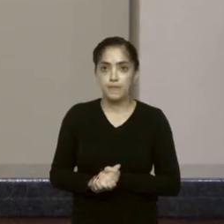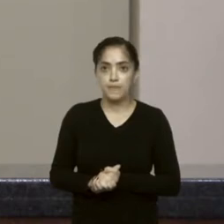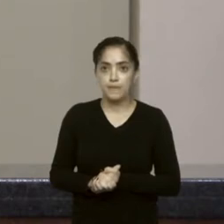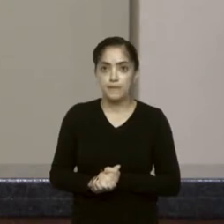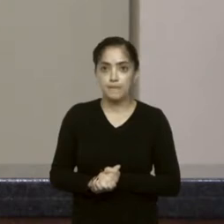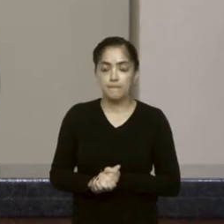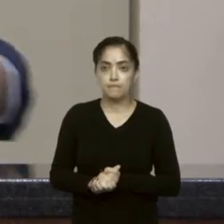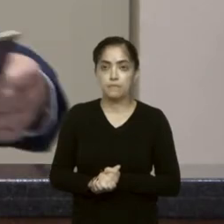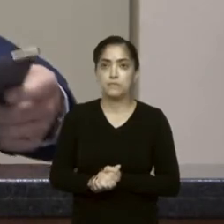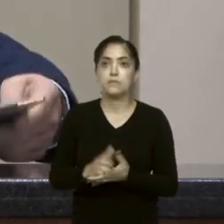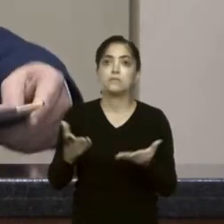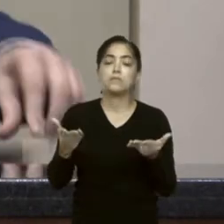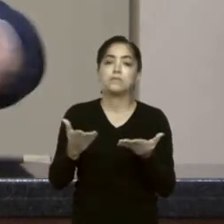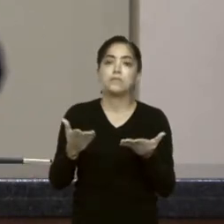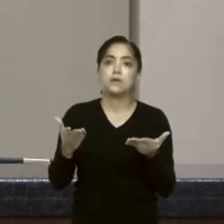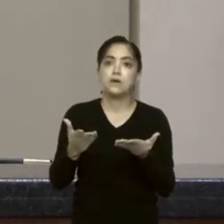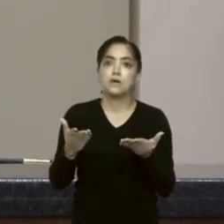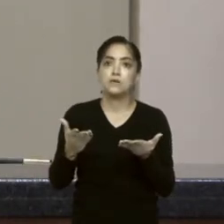nós passamos